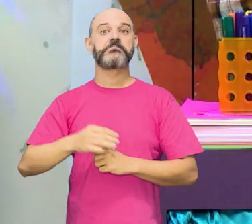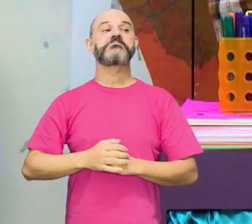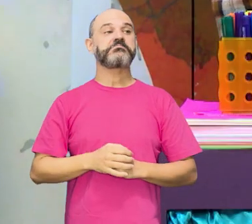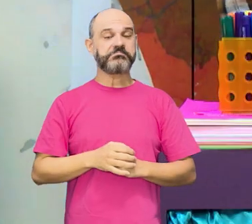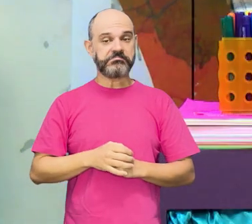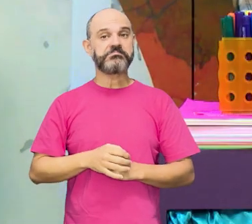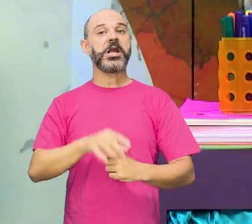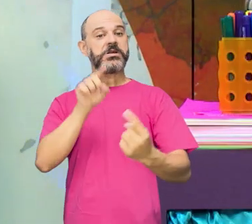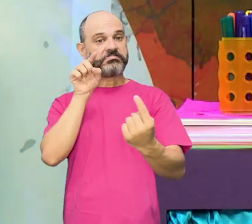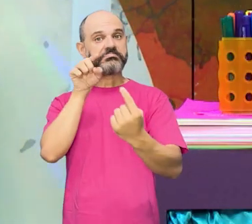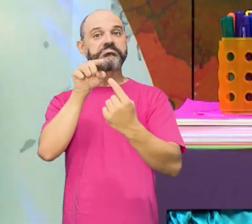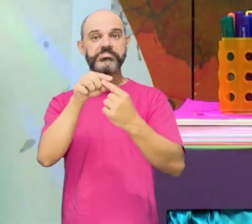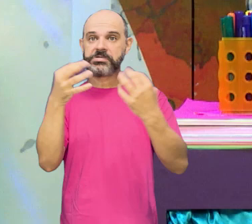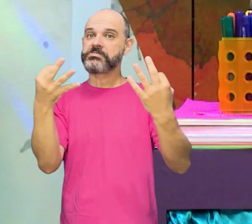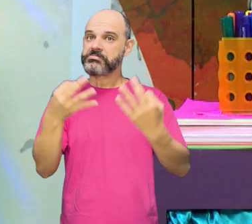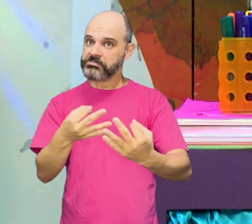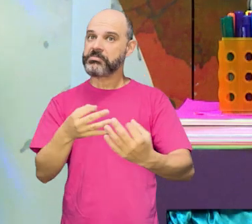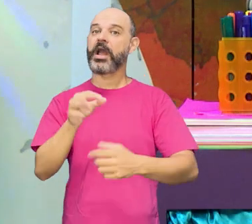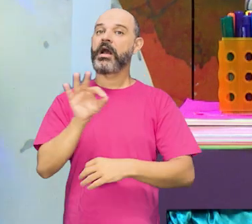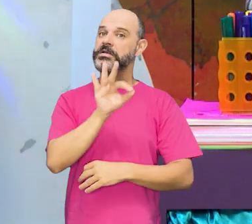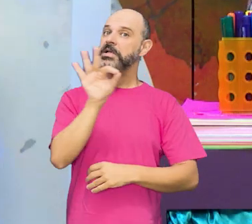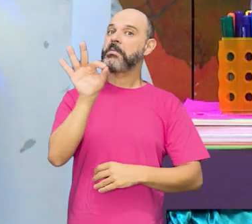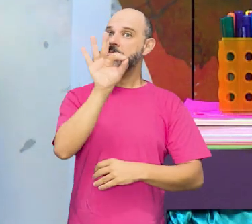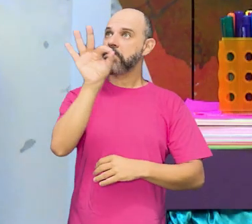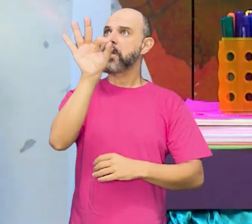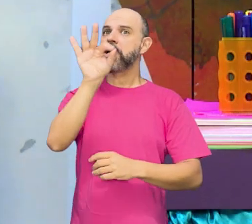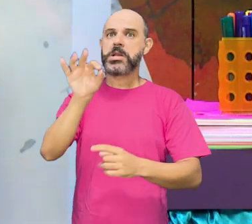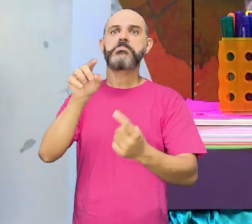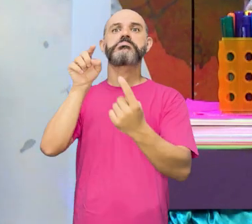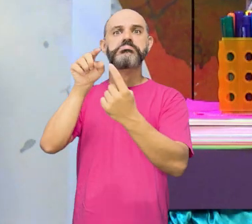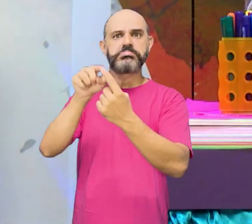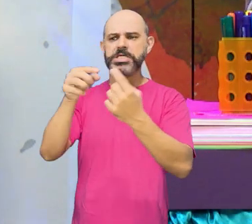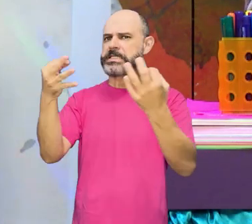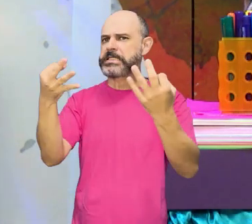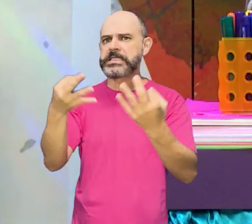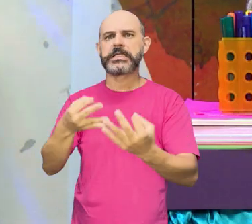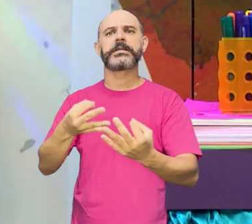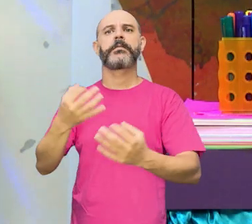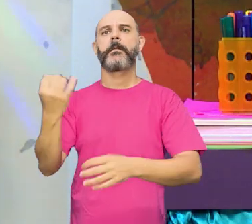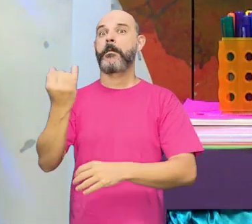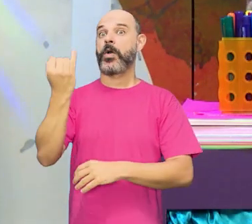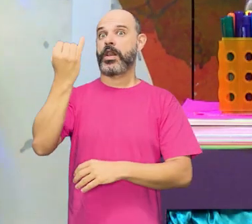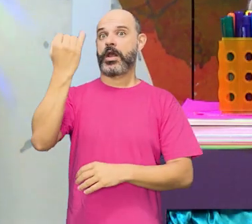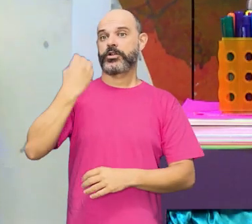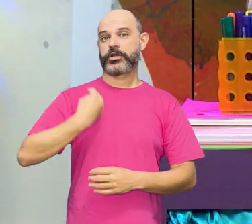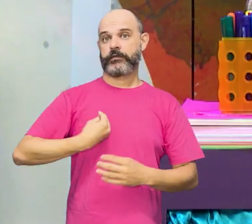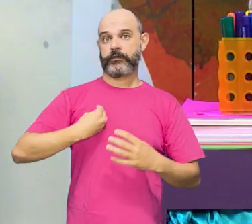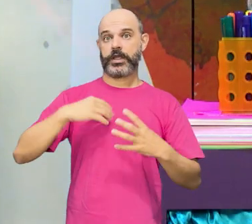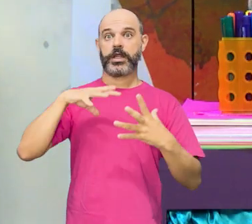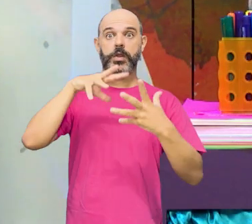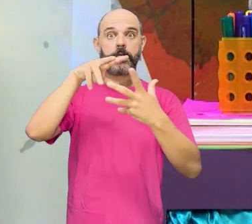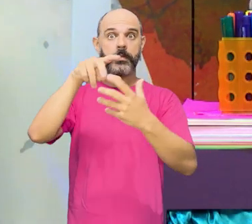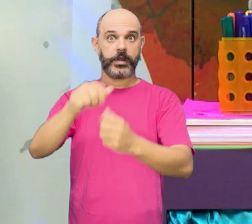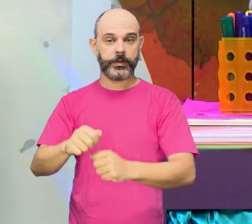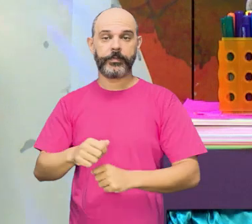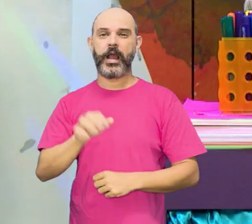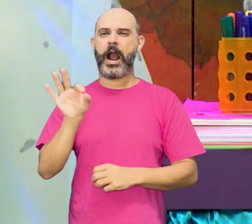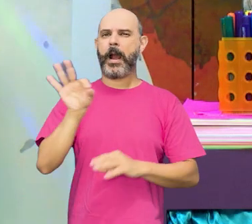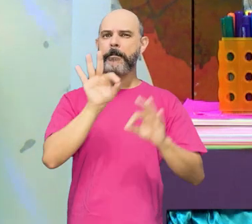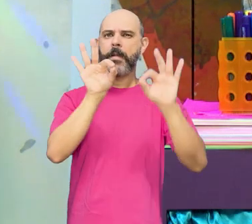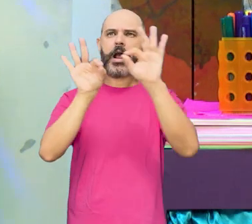Quanta precisão! É sim, as abelhas são incrivelmente precisas e importantíssimas para a vida do nosso